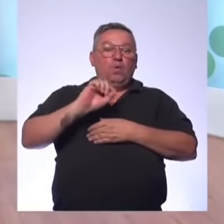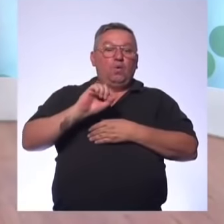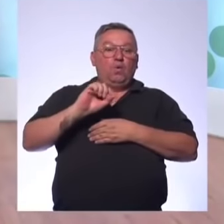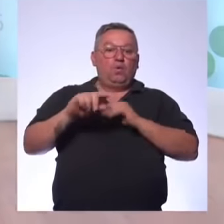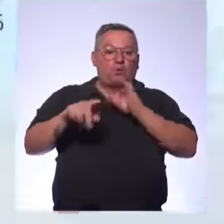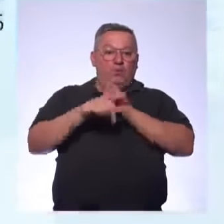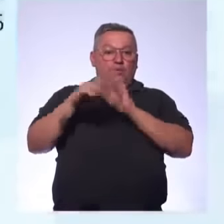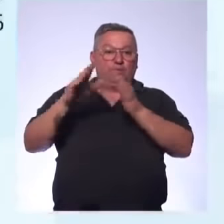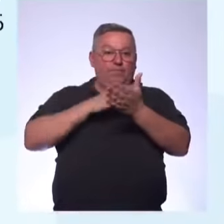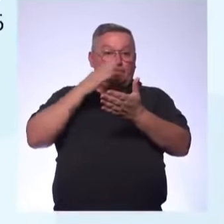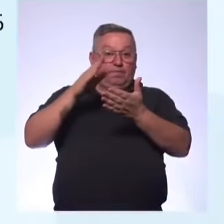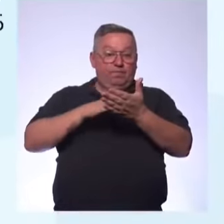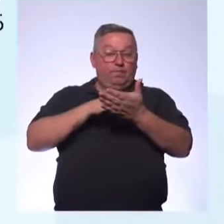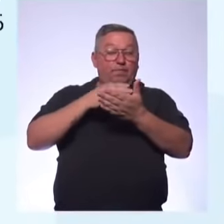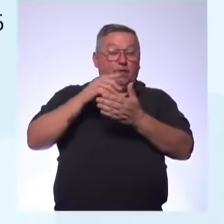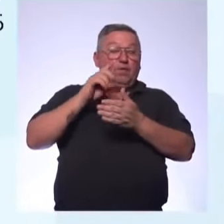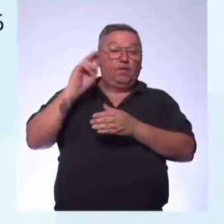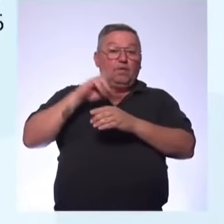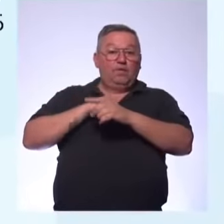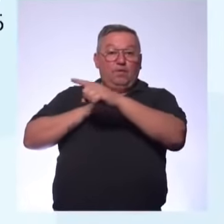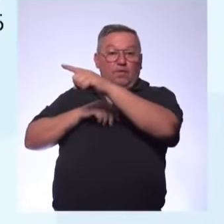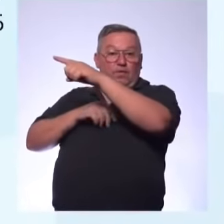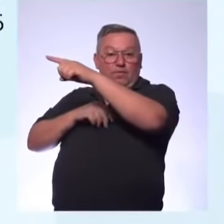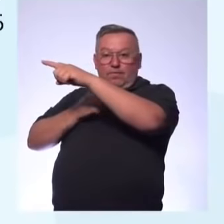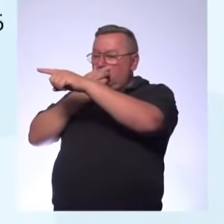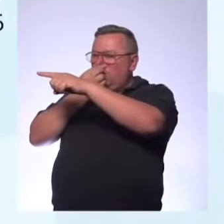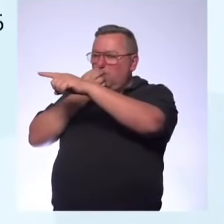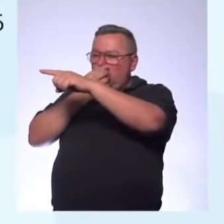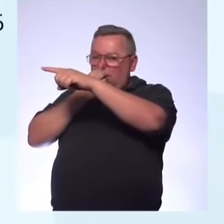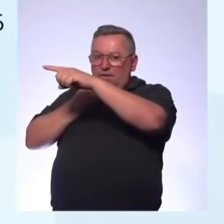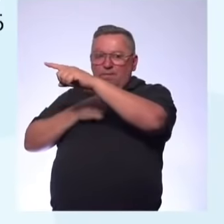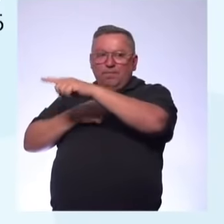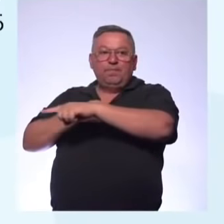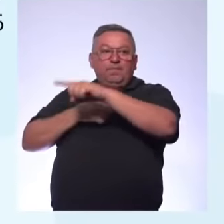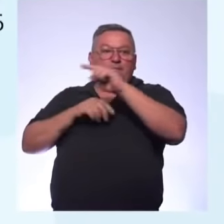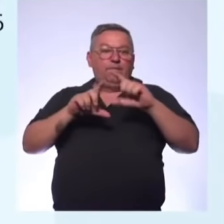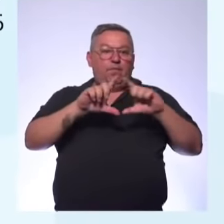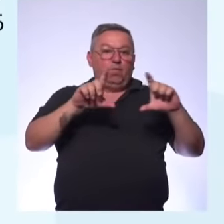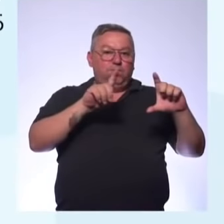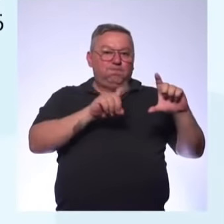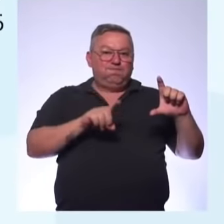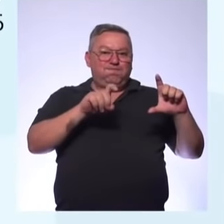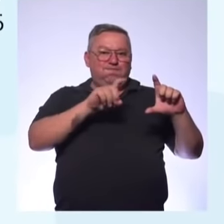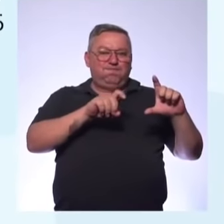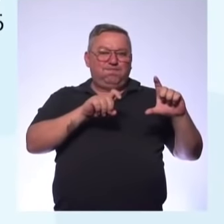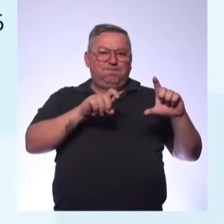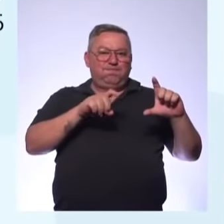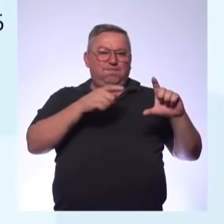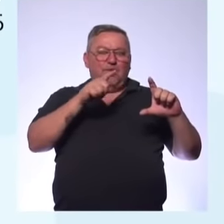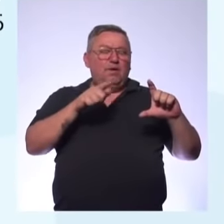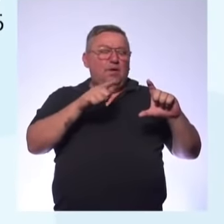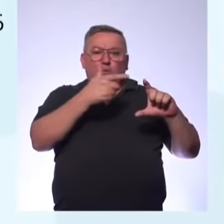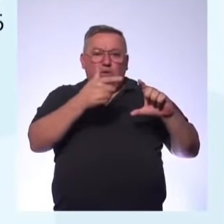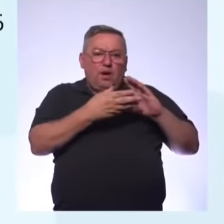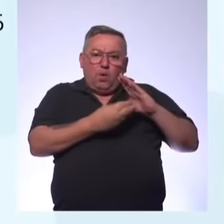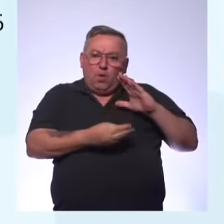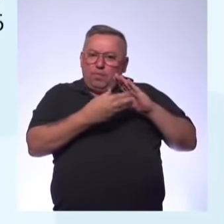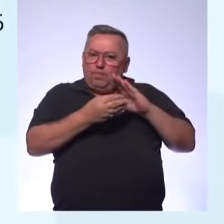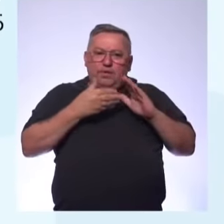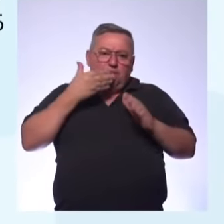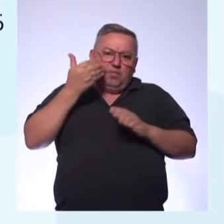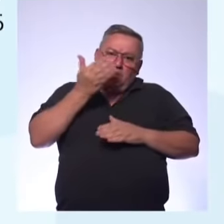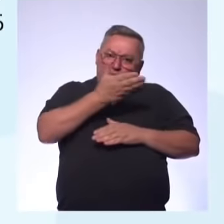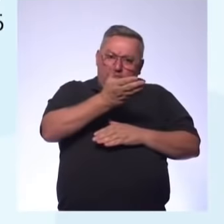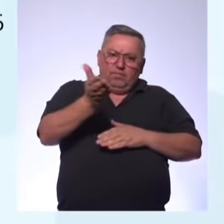link da do Caderno do Aluno mas eu acho que você já foram buscar na escola tem o QR Code aí tem um link E aí embaixo ele vê o que é melhor